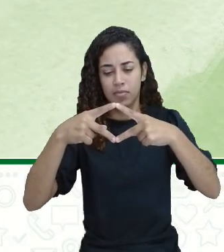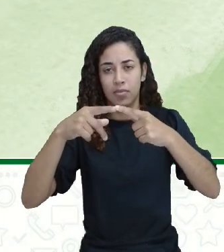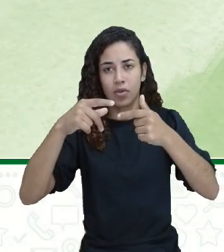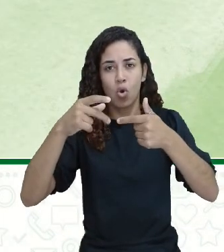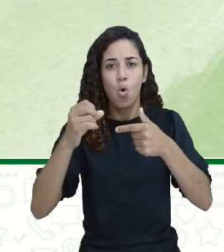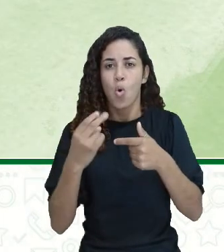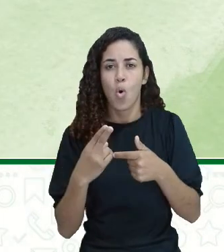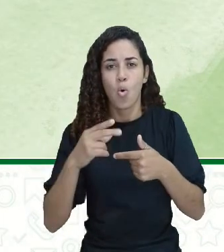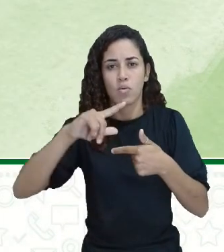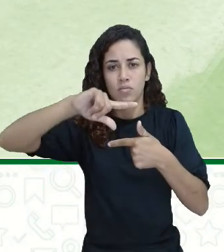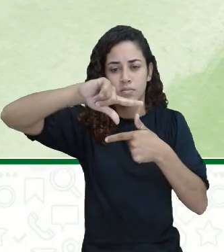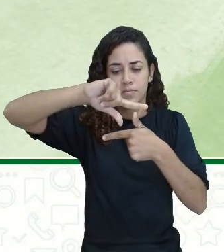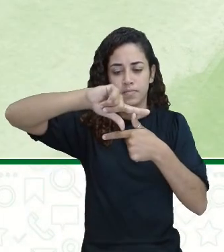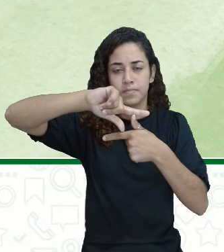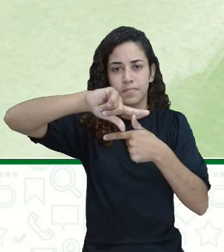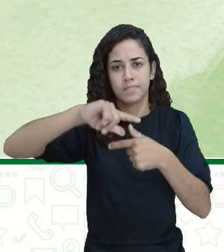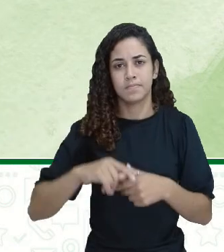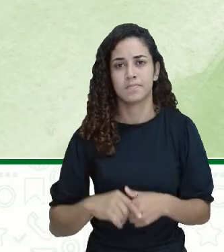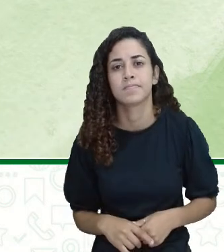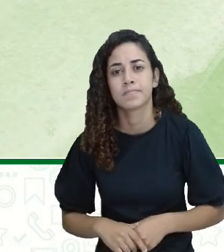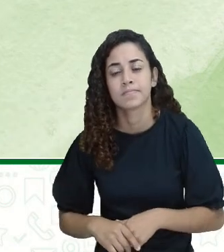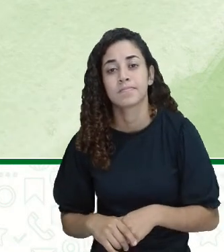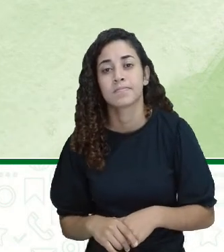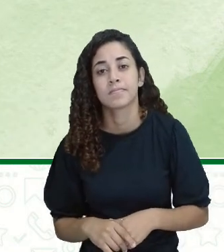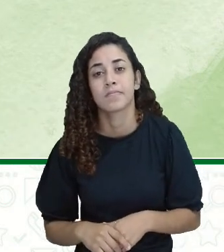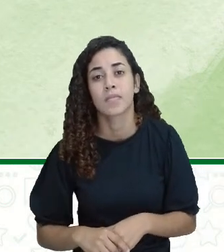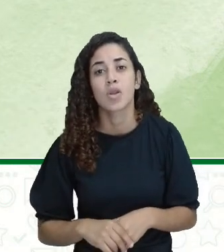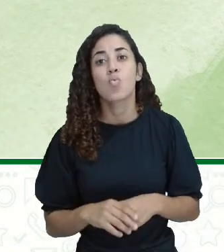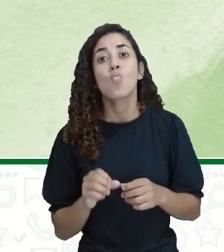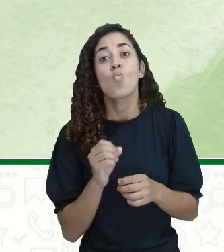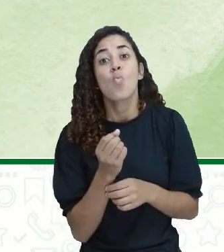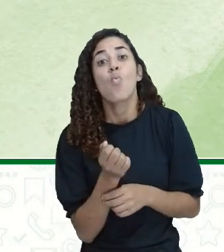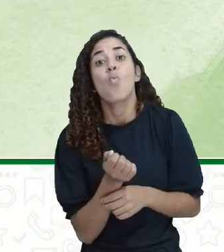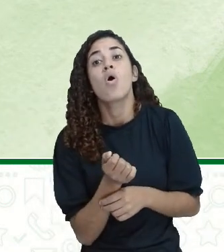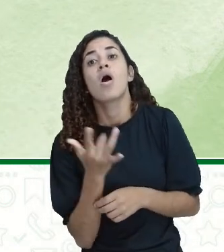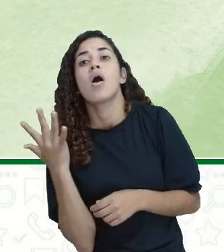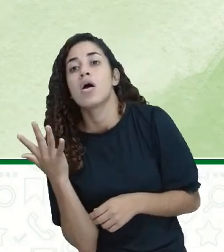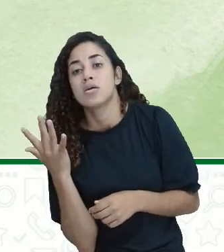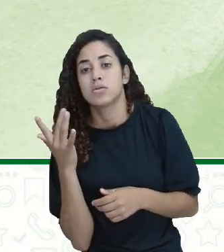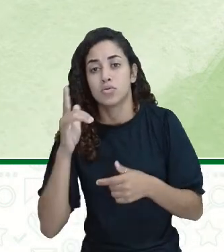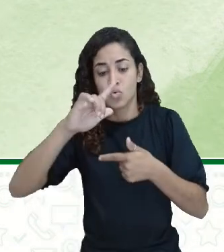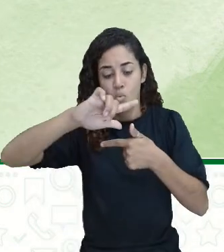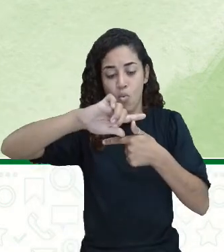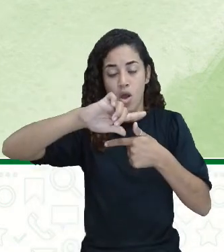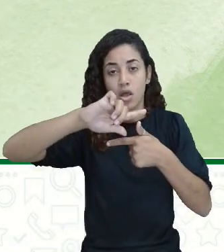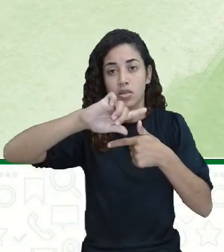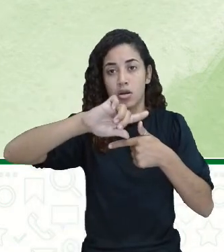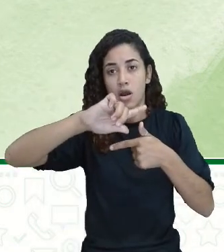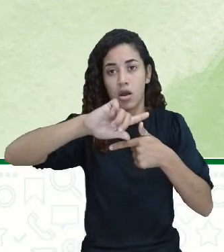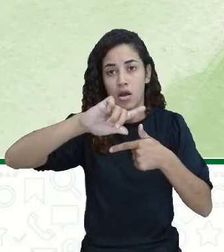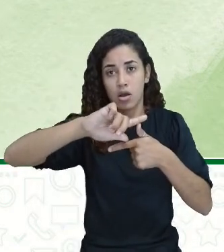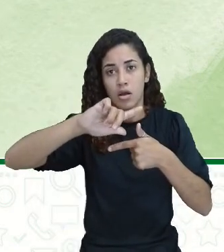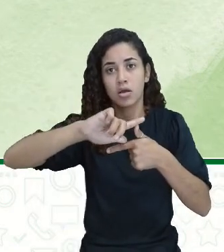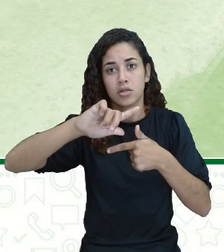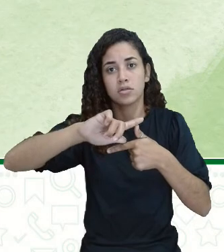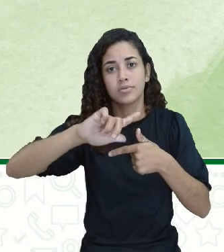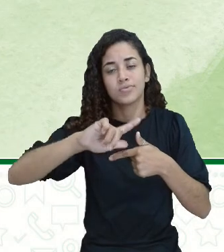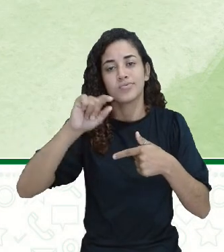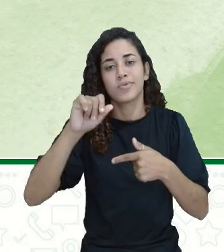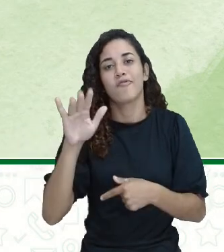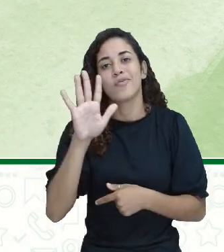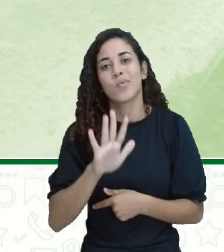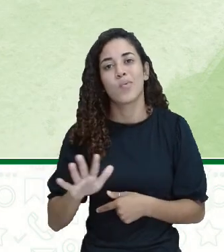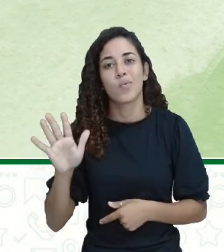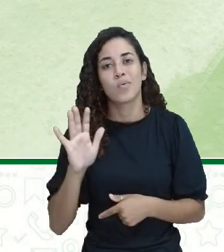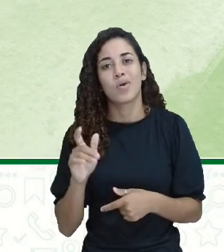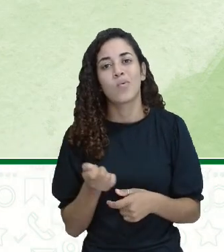como é que a gente faz para saber quantos quadrados desse é formado essa figura?